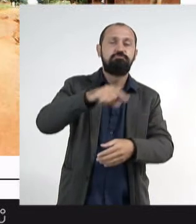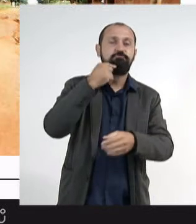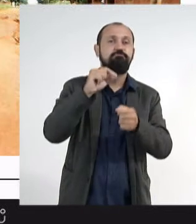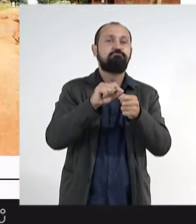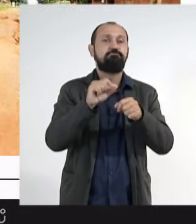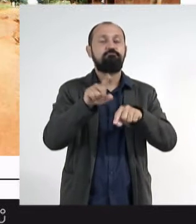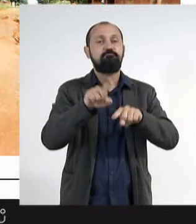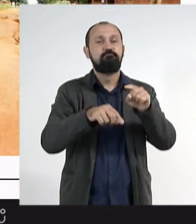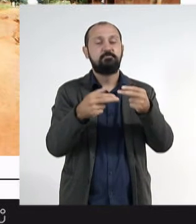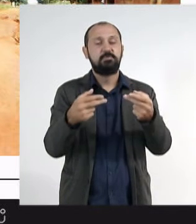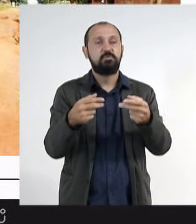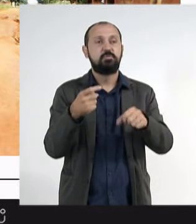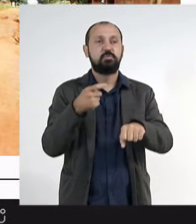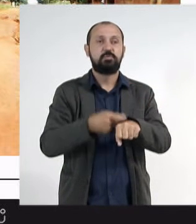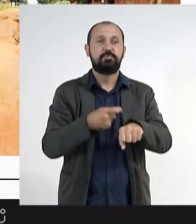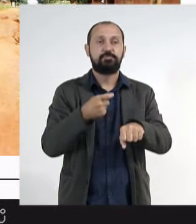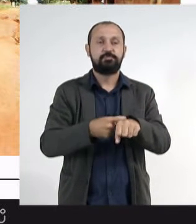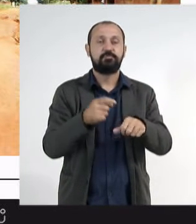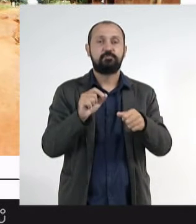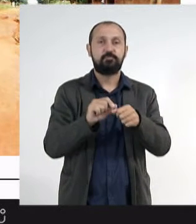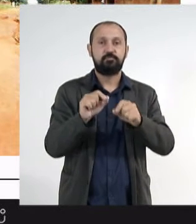produção de material sólido que vai entupir